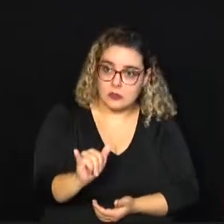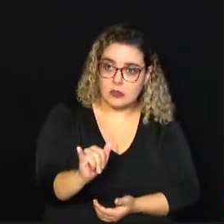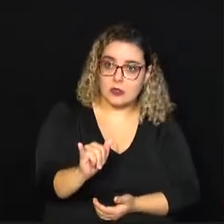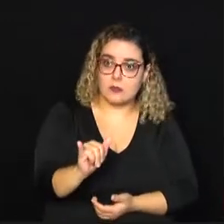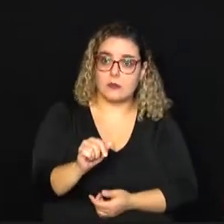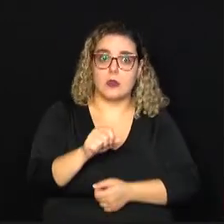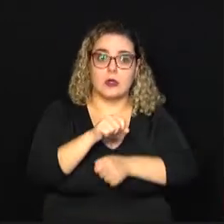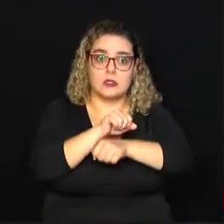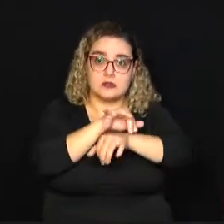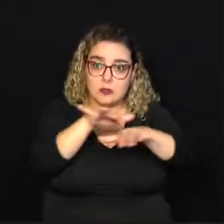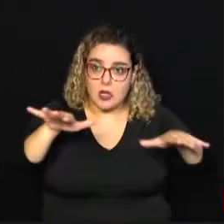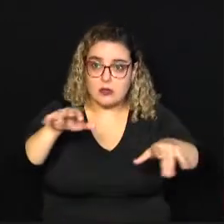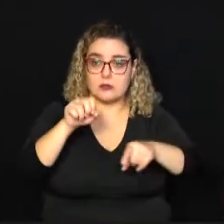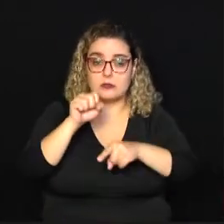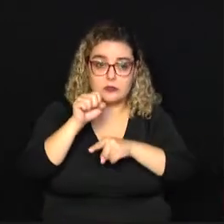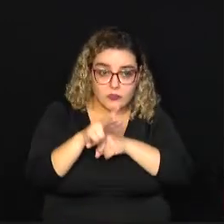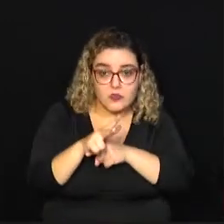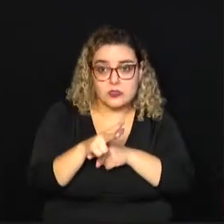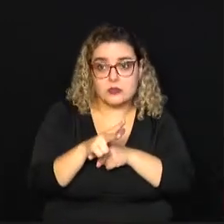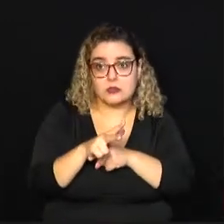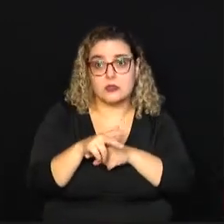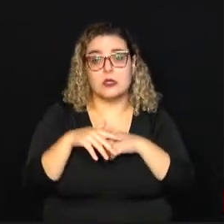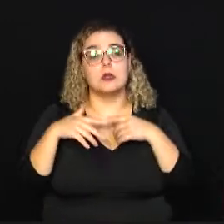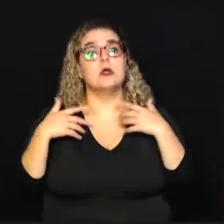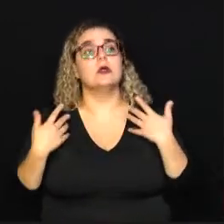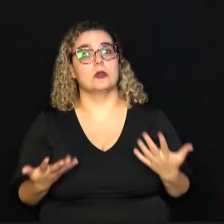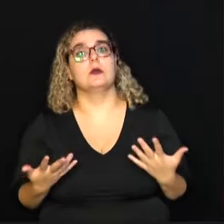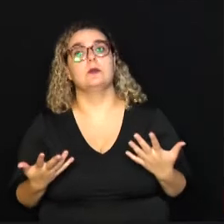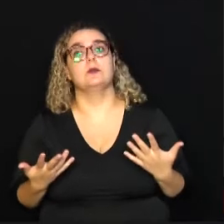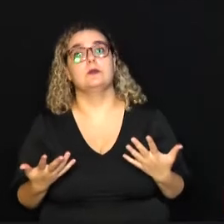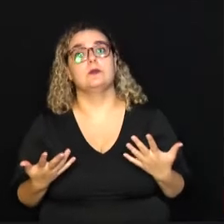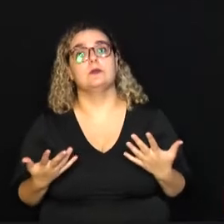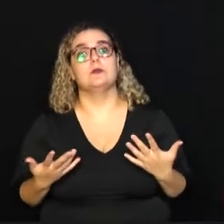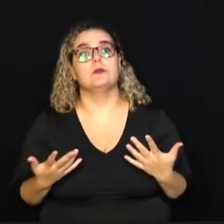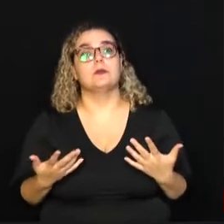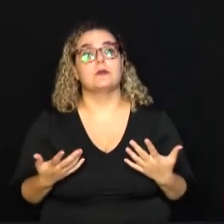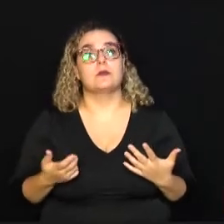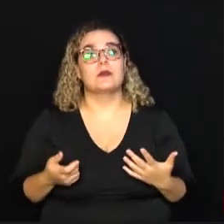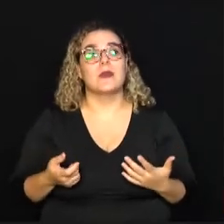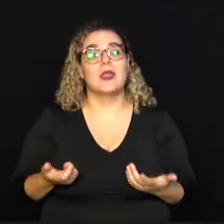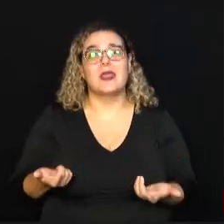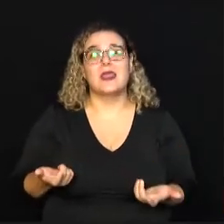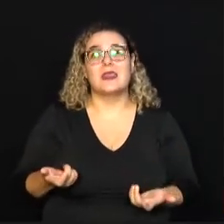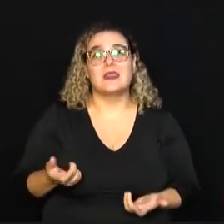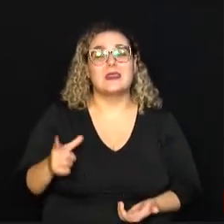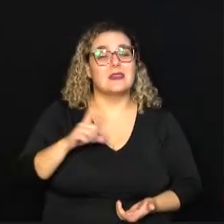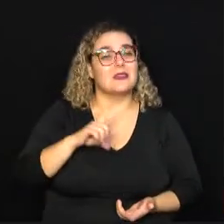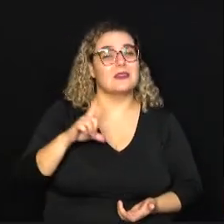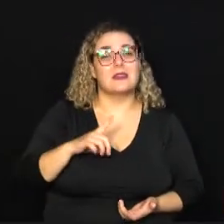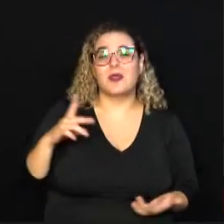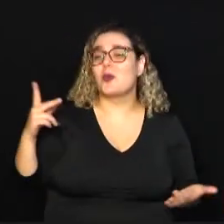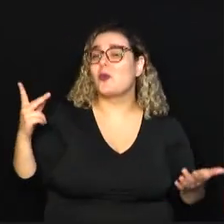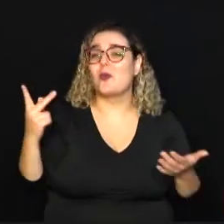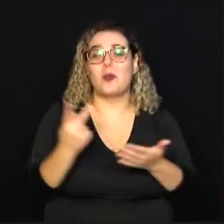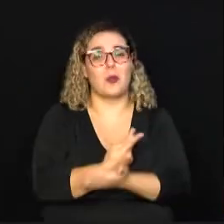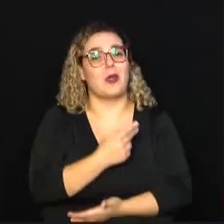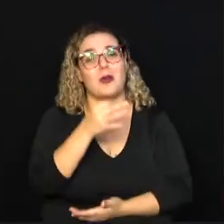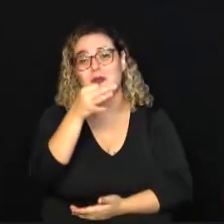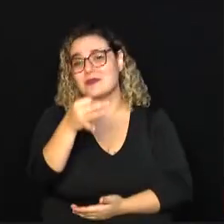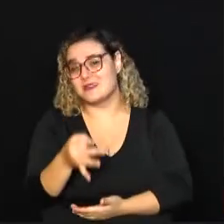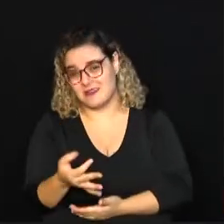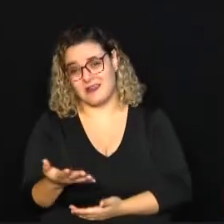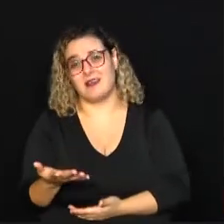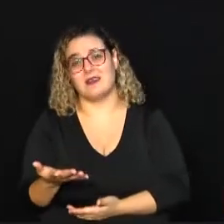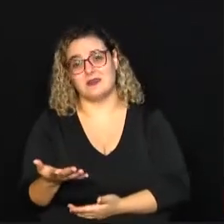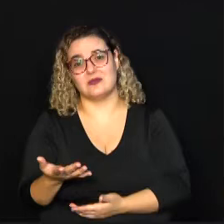né? E, ao mesmo tempo, ela é uma aposta que se mostrou redondamente equivocada, né, na medida em que as